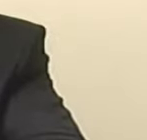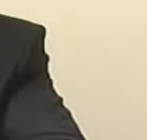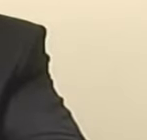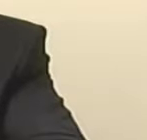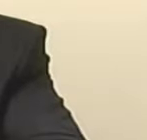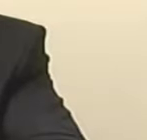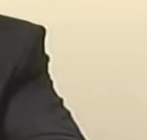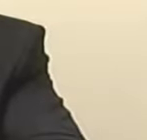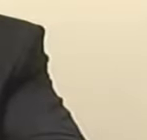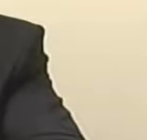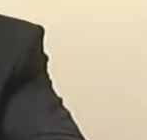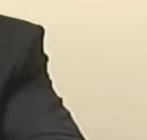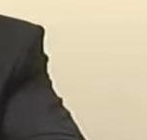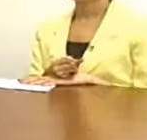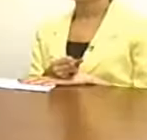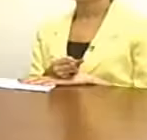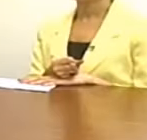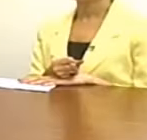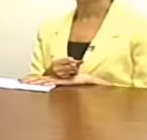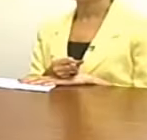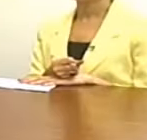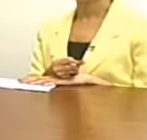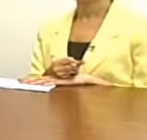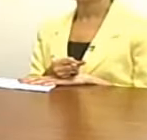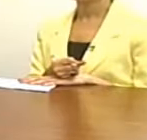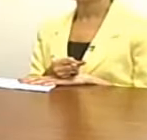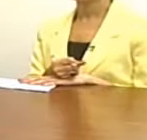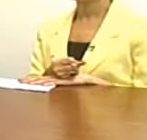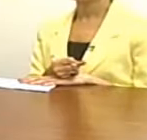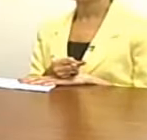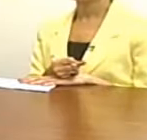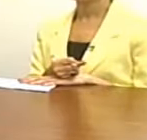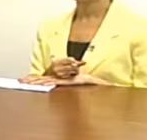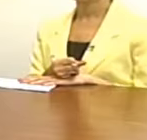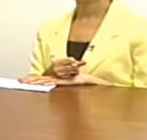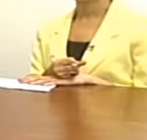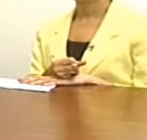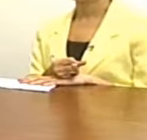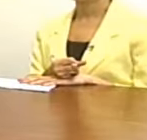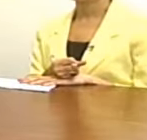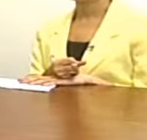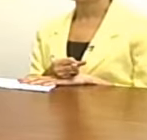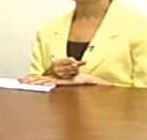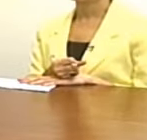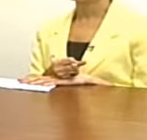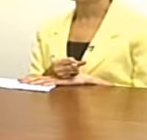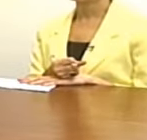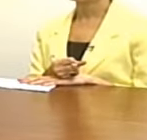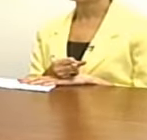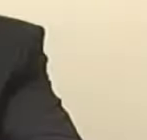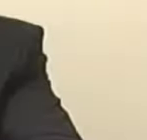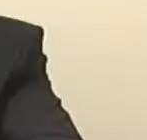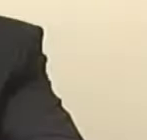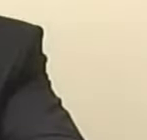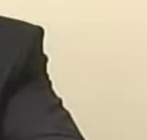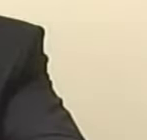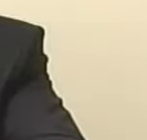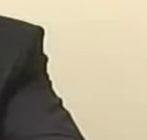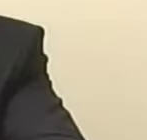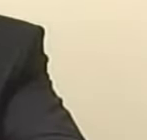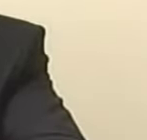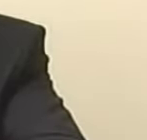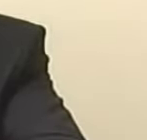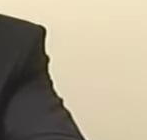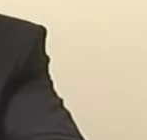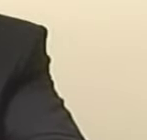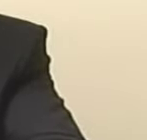a fazer o relatório de plenário. Nós crescemos muito na cidadania quando a gente passa a